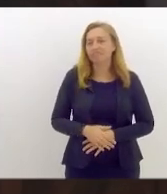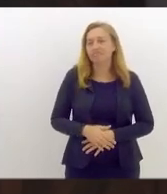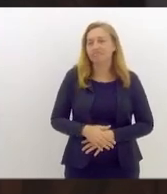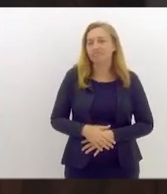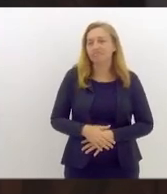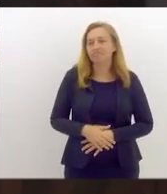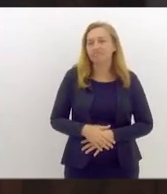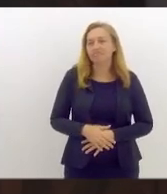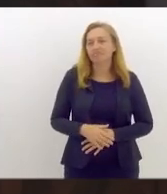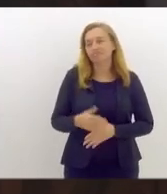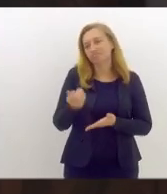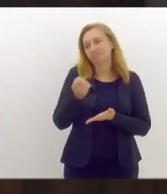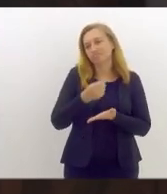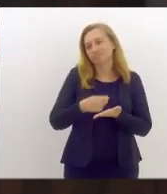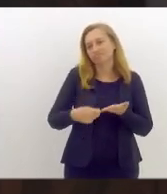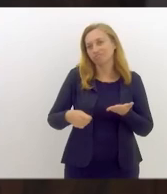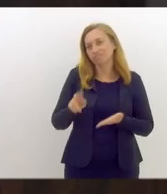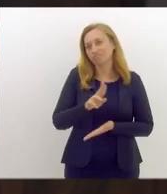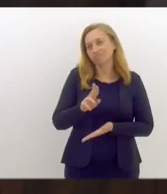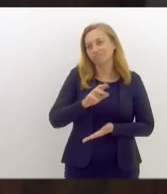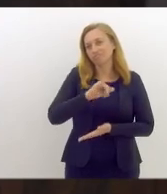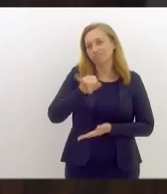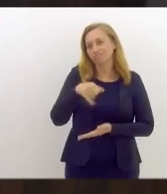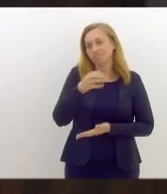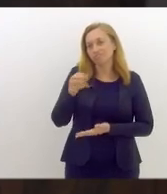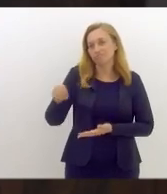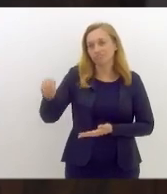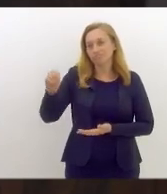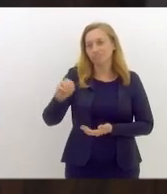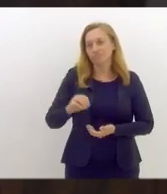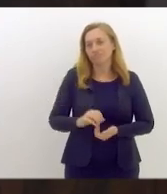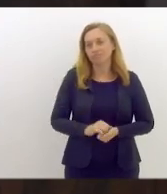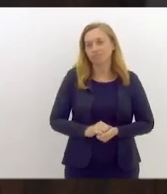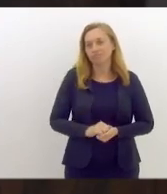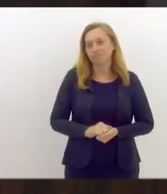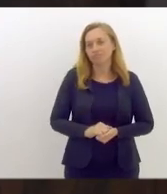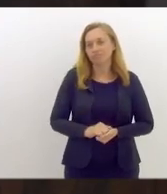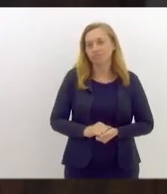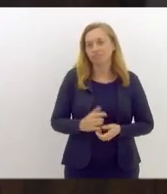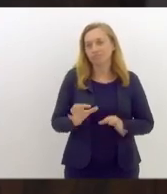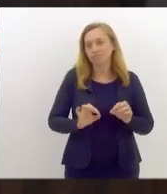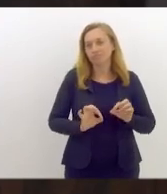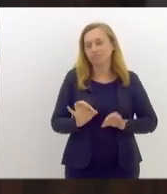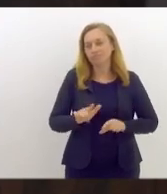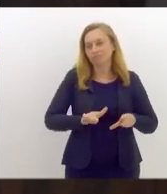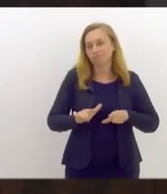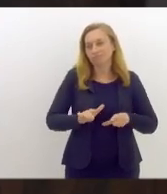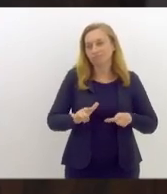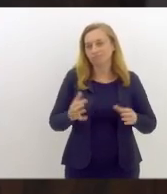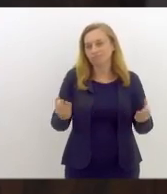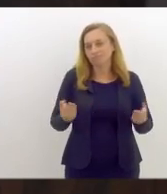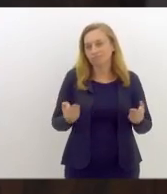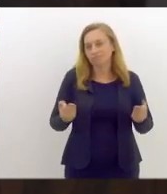um escritor chamado João que numa obra belíssima ele